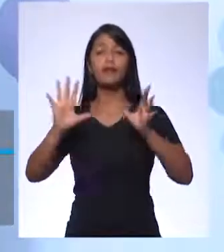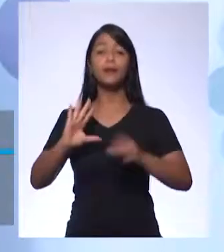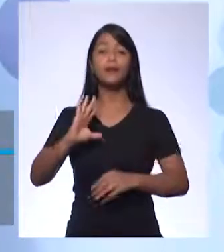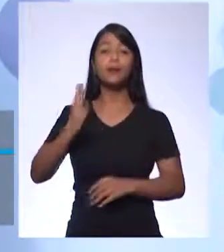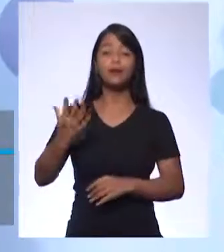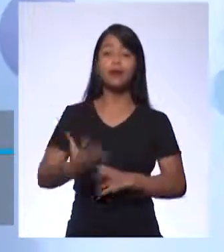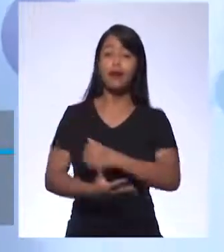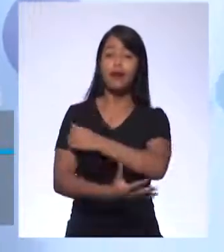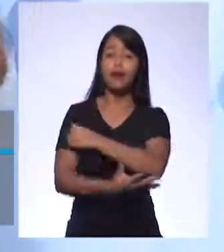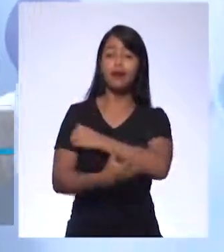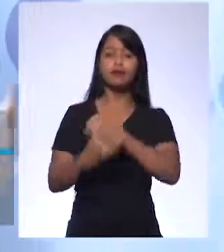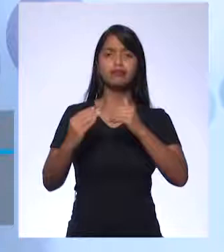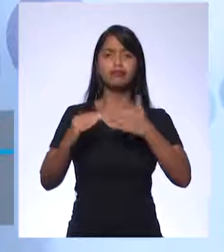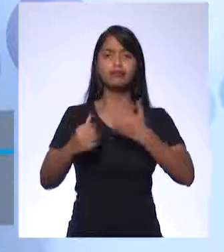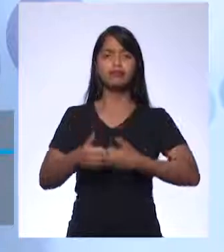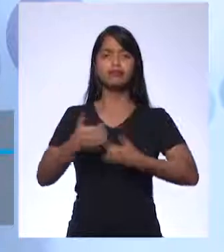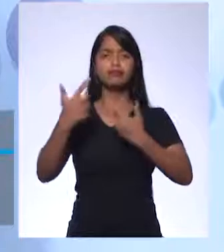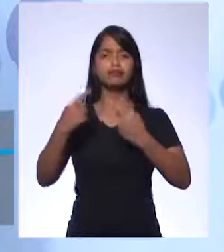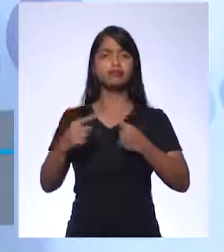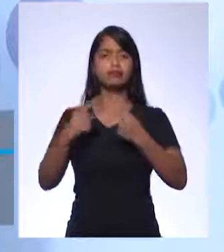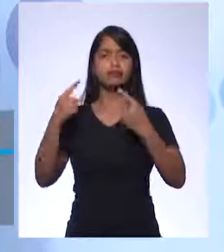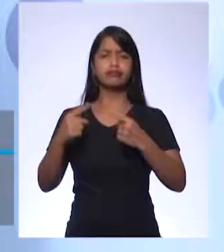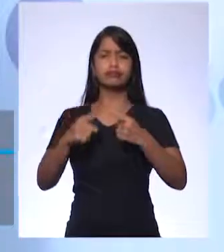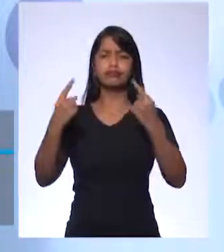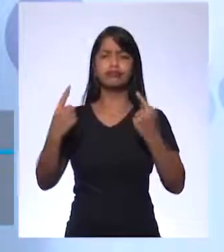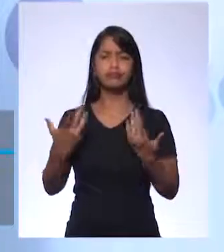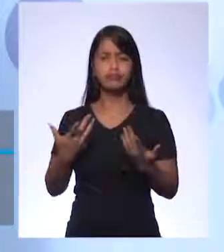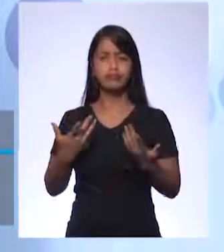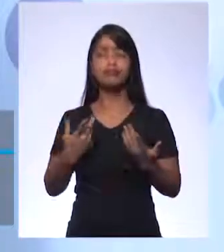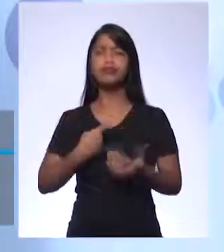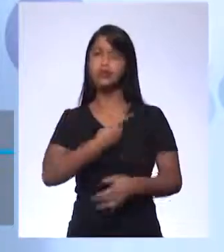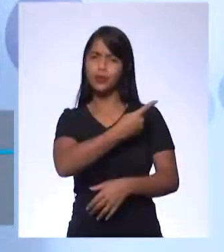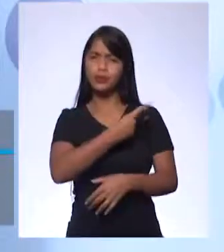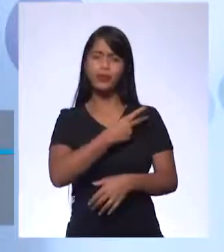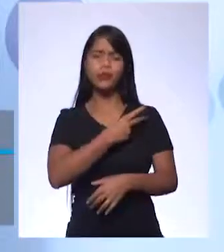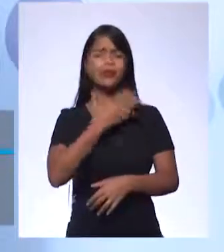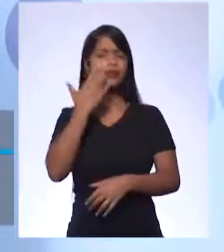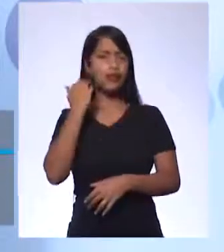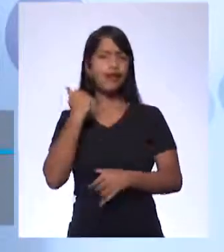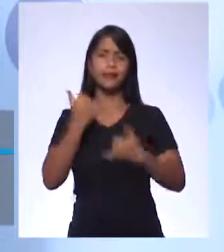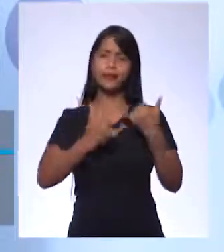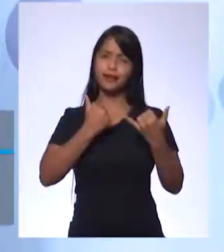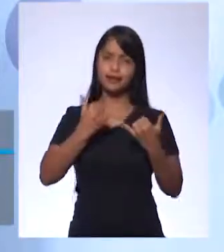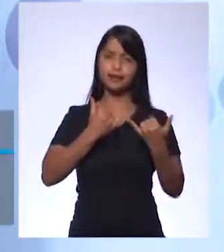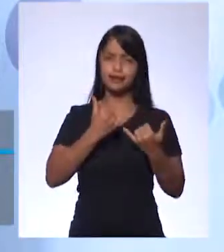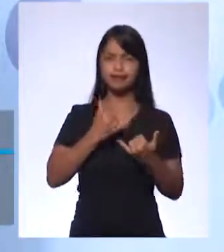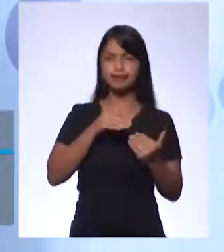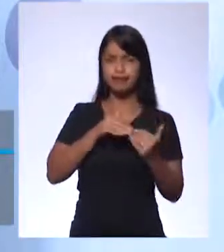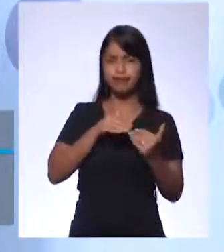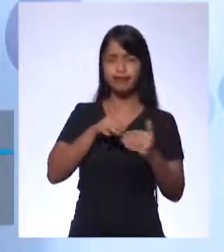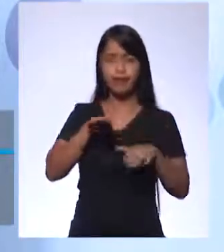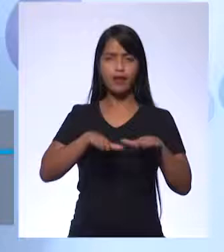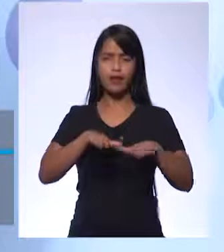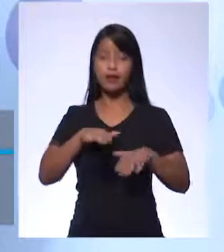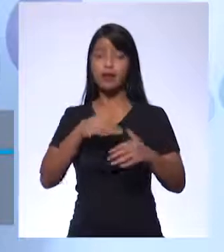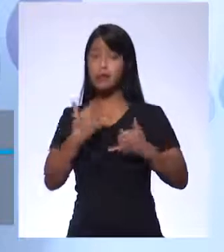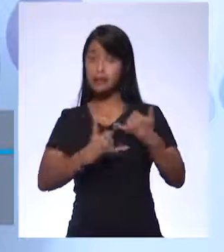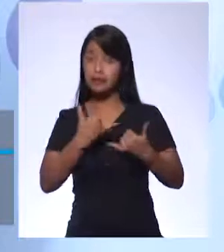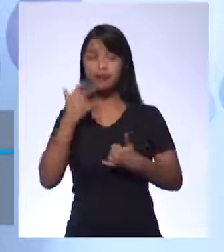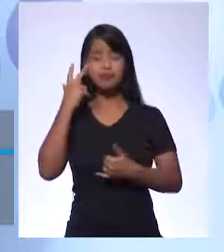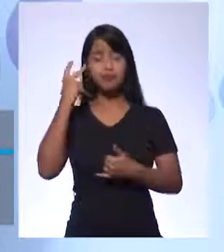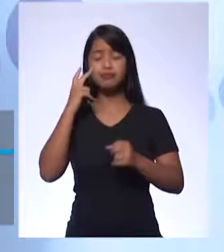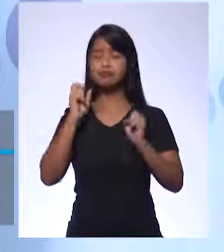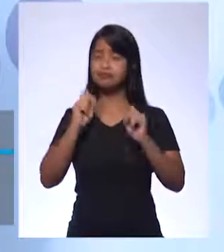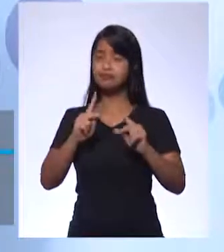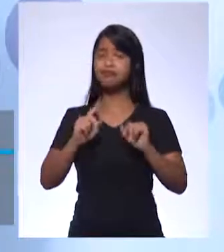que não tinha nada a ver. Eu e o Magno, a gente sempre até participou das brincadeiras, quando eram saudáveis e tal, então, se for uma coisa saudável, a gente não tem problema nenhum